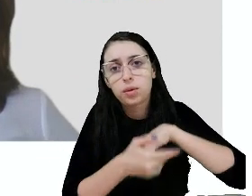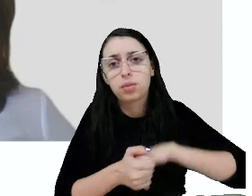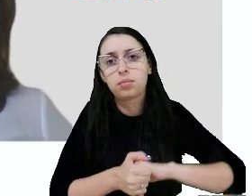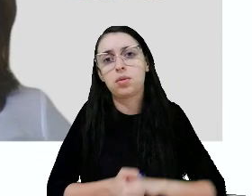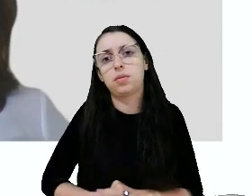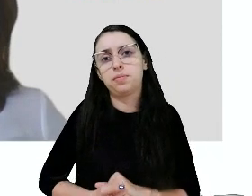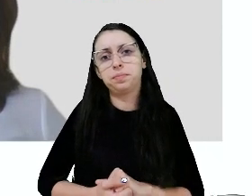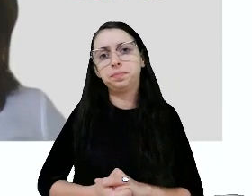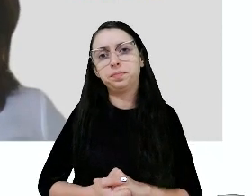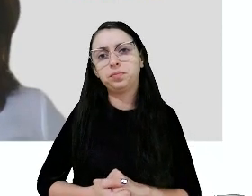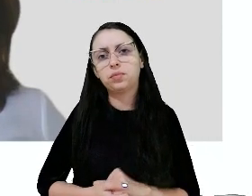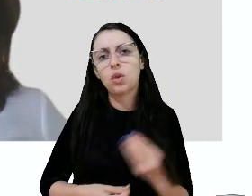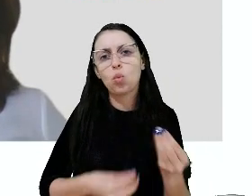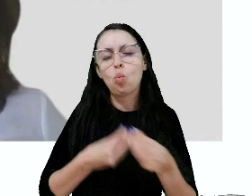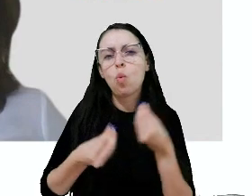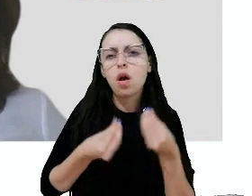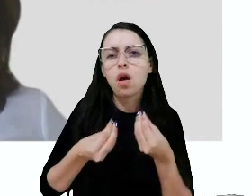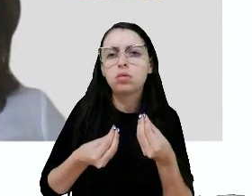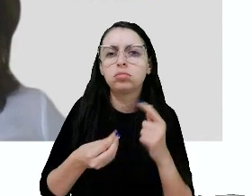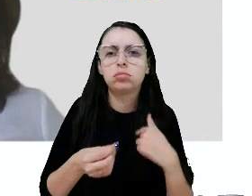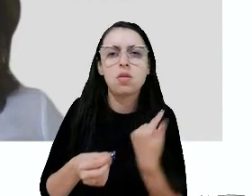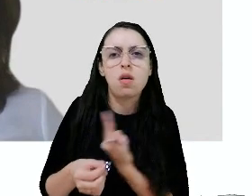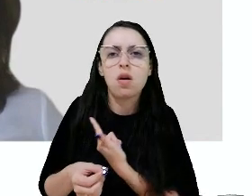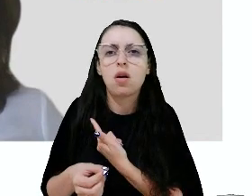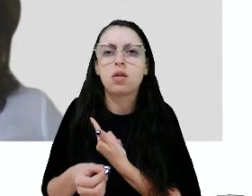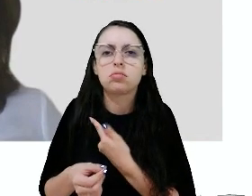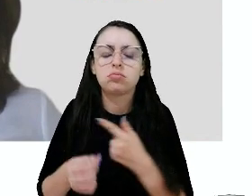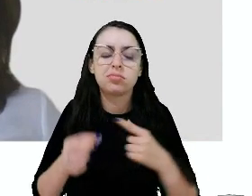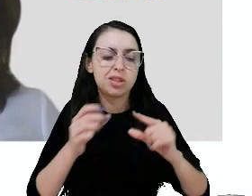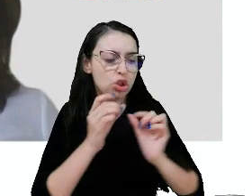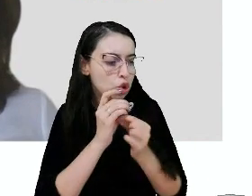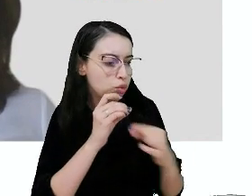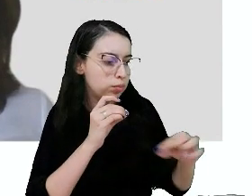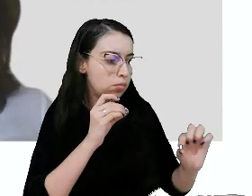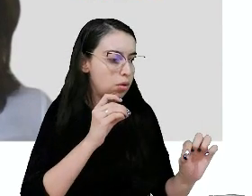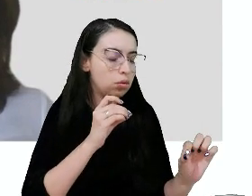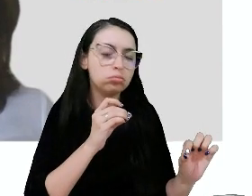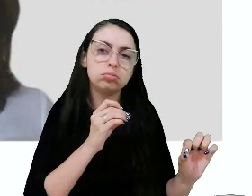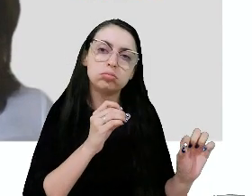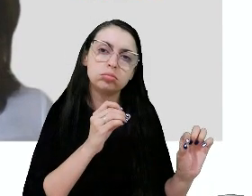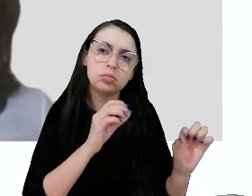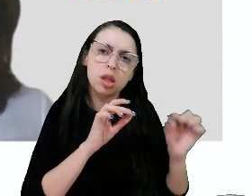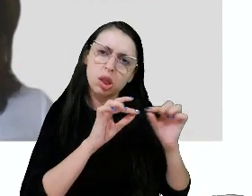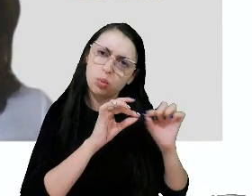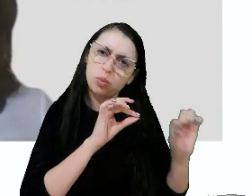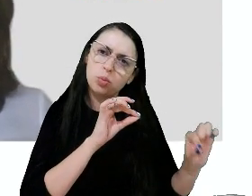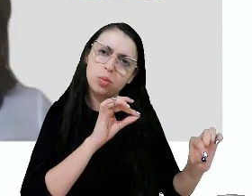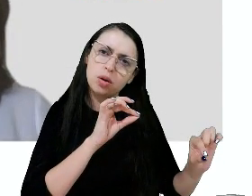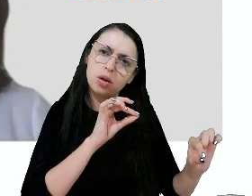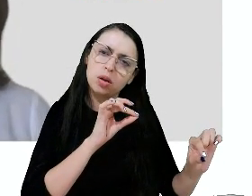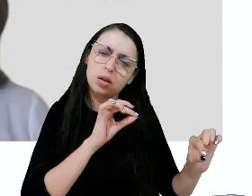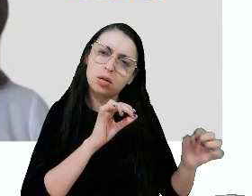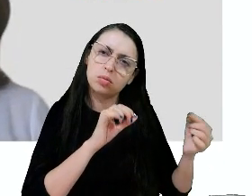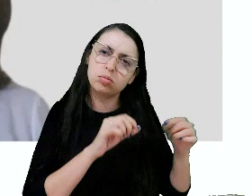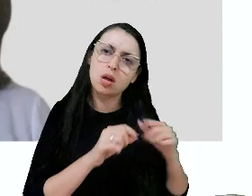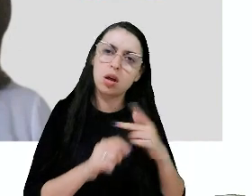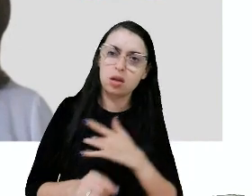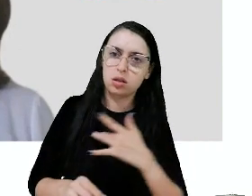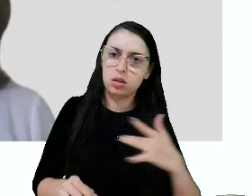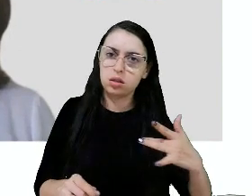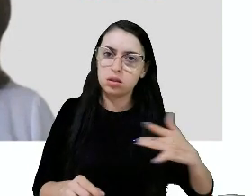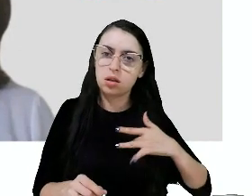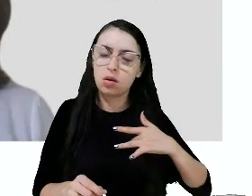atual, com essa pandemia, o quanto nós estamos na ponta, desde na ponta da área